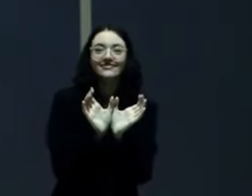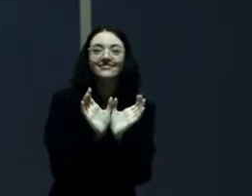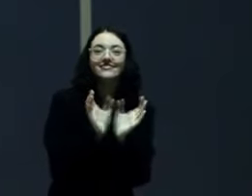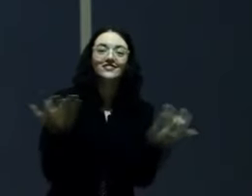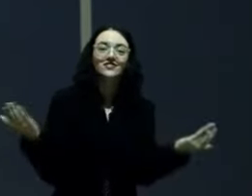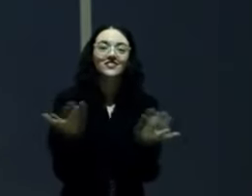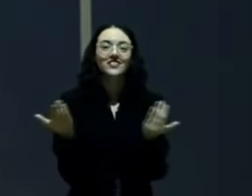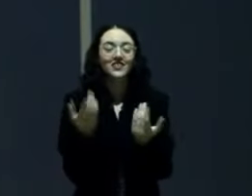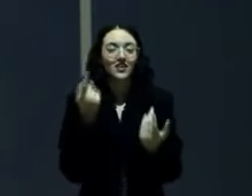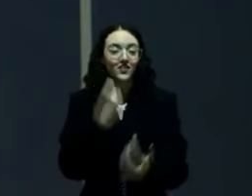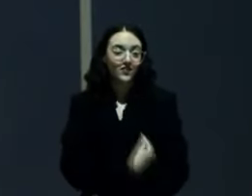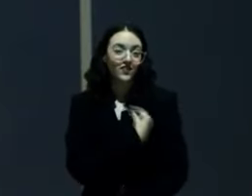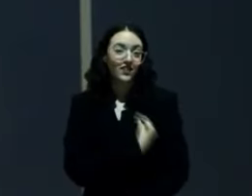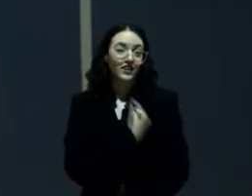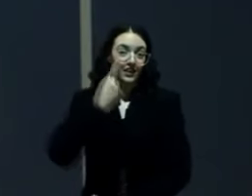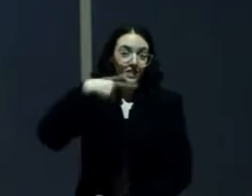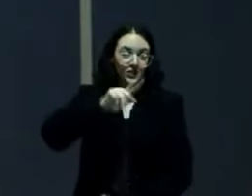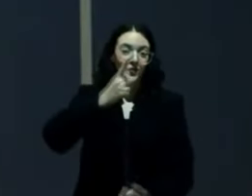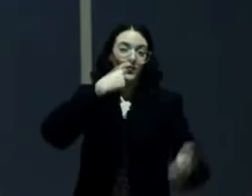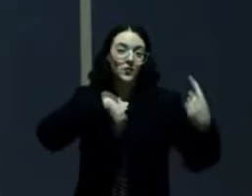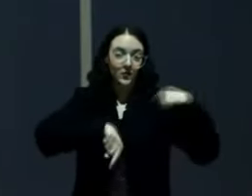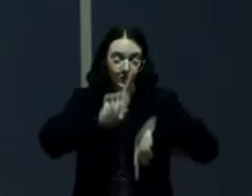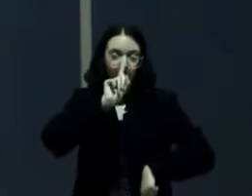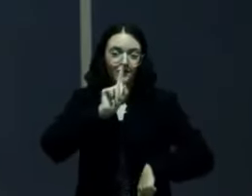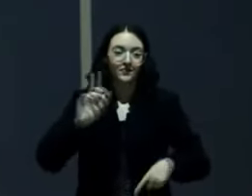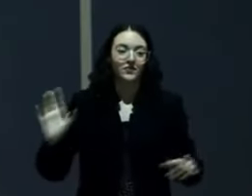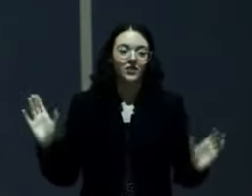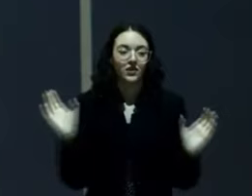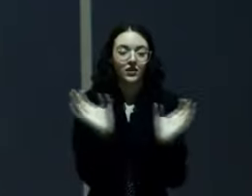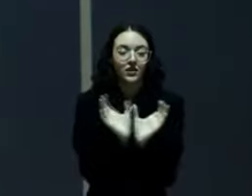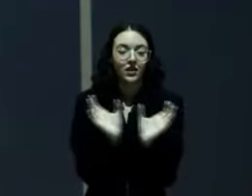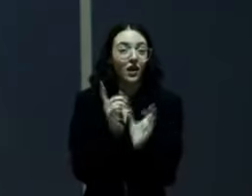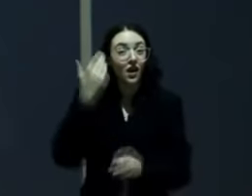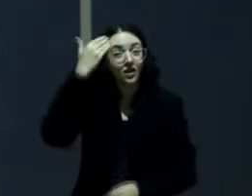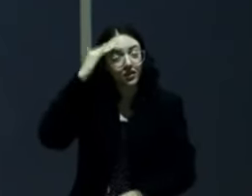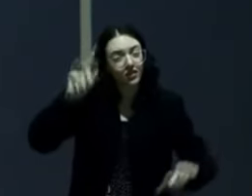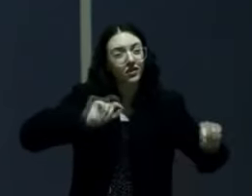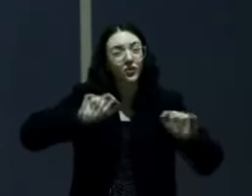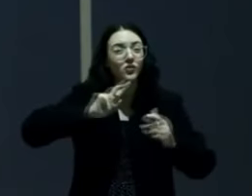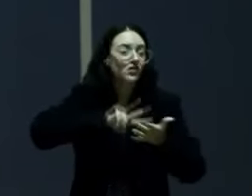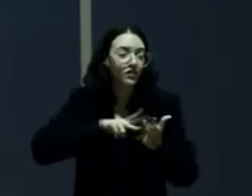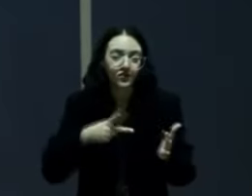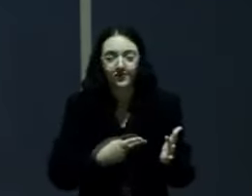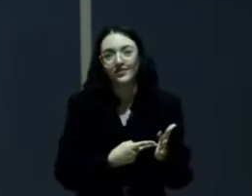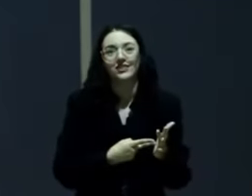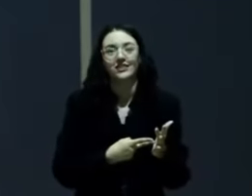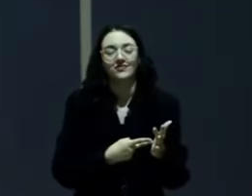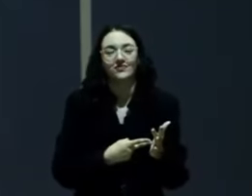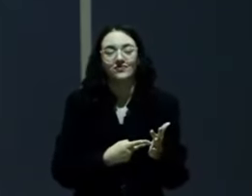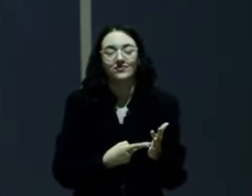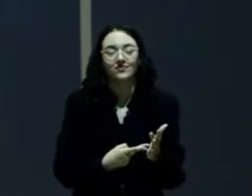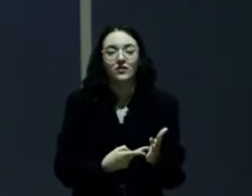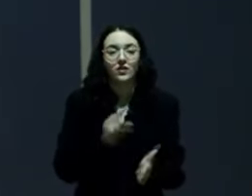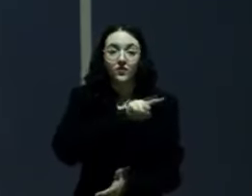A partir do momento que você entender o que é ceia do Senhor, eu te convido a ficar de